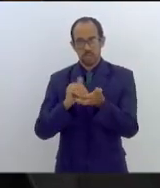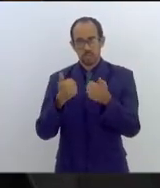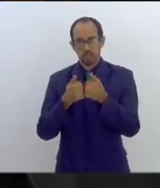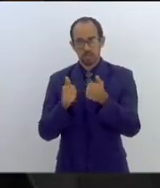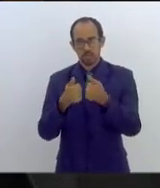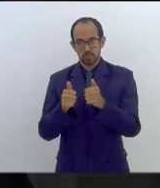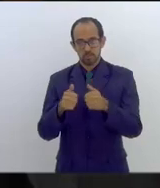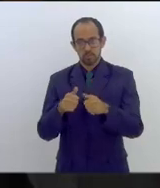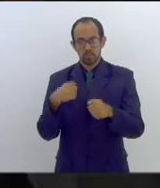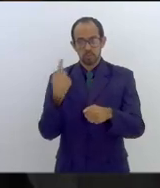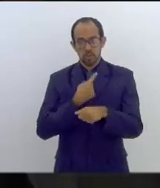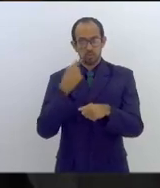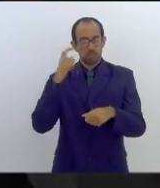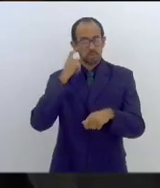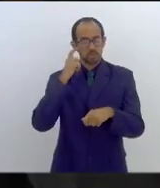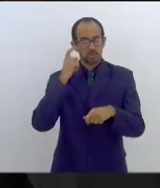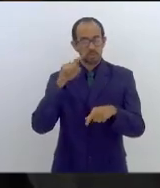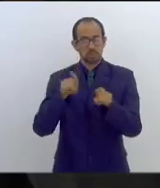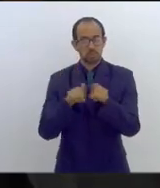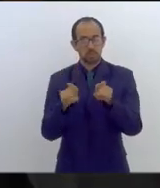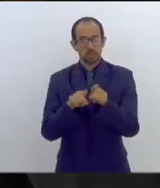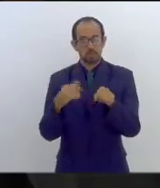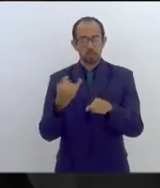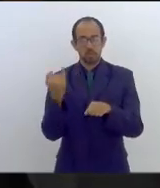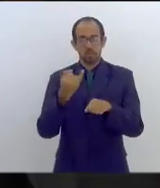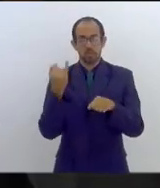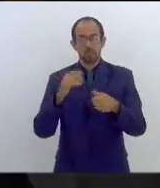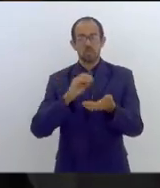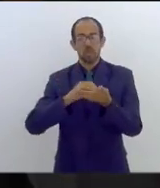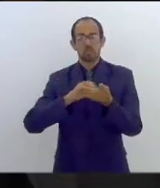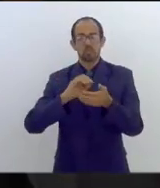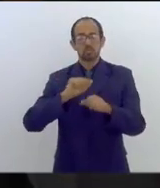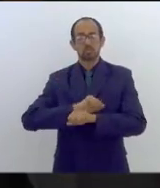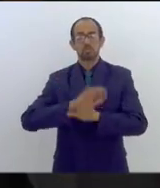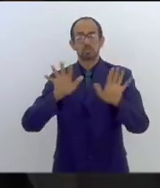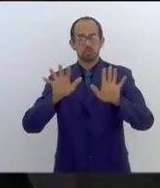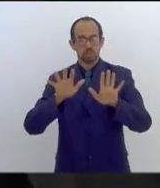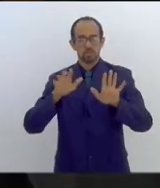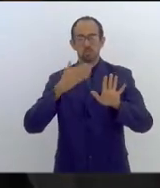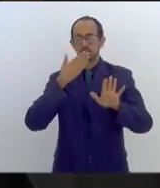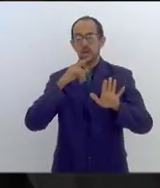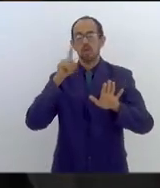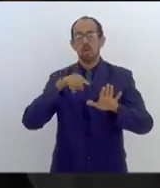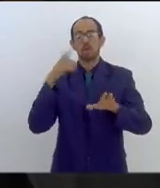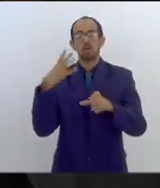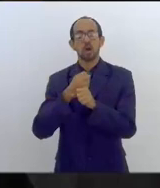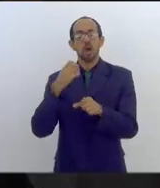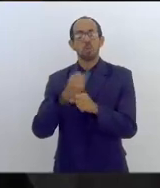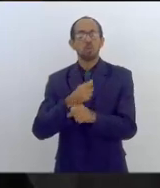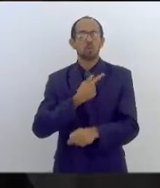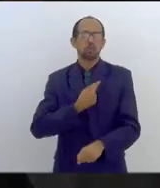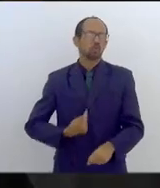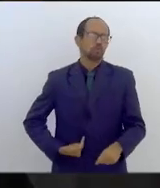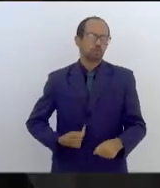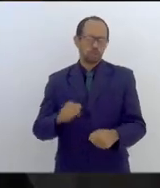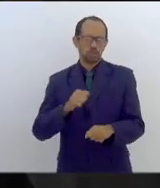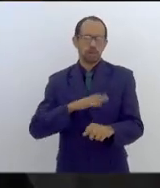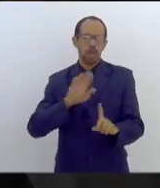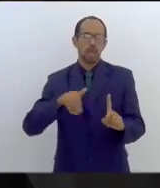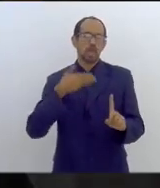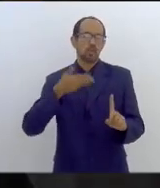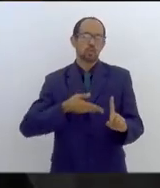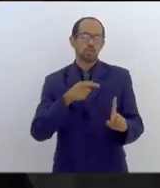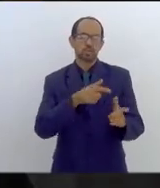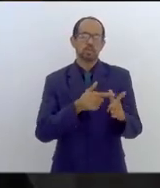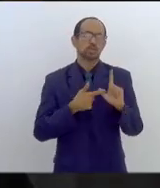fundamental, primeiro, transparência. Quais são os cálculos do governo que levam ao reconhecimento